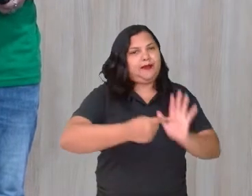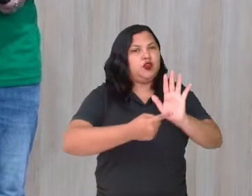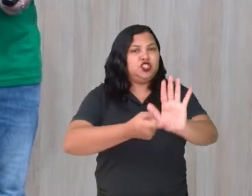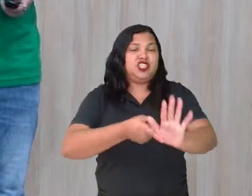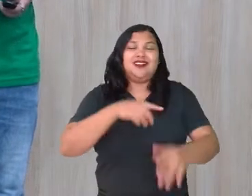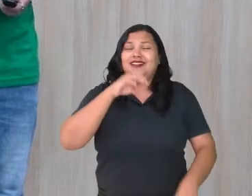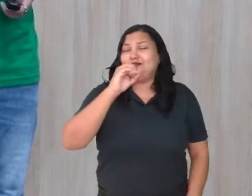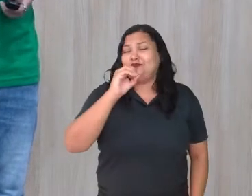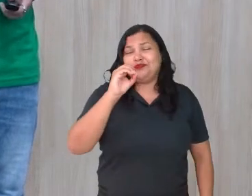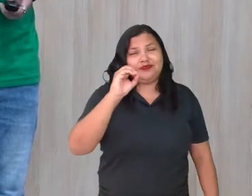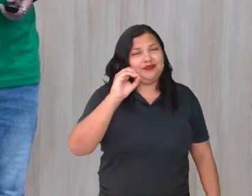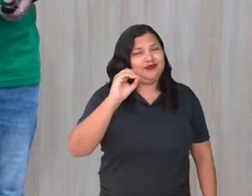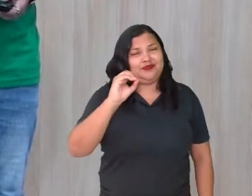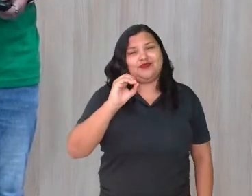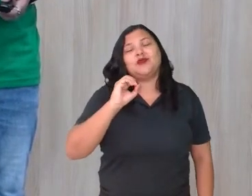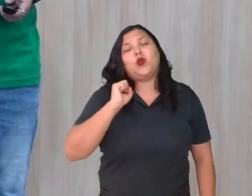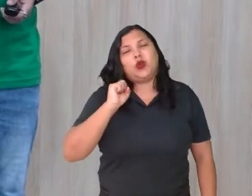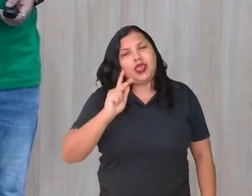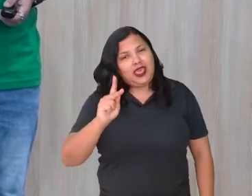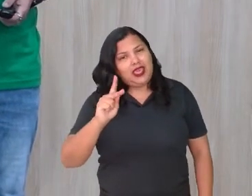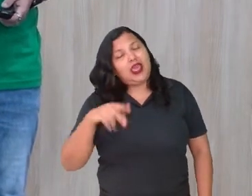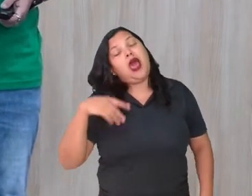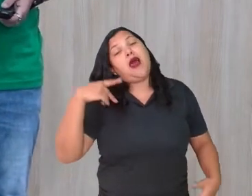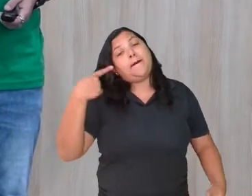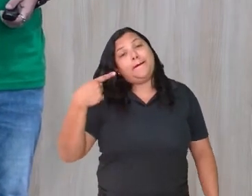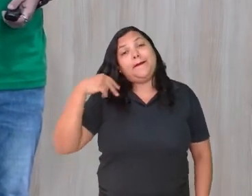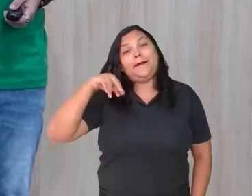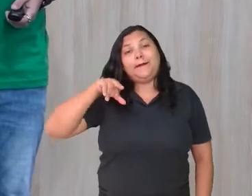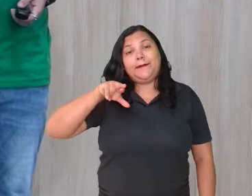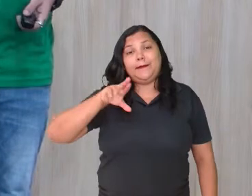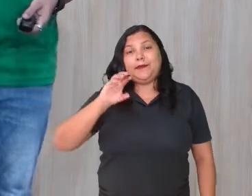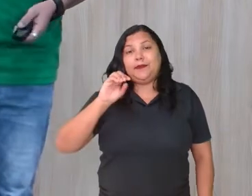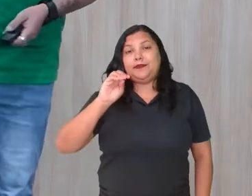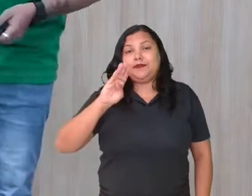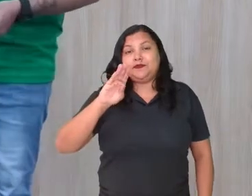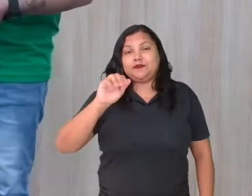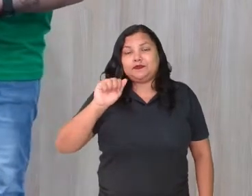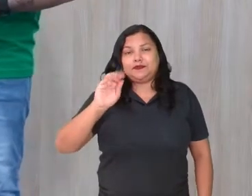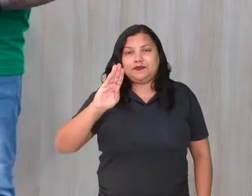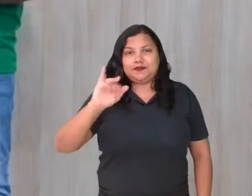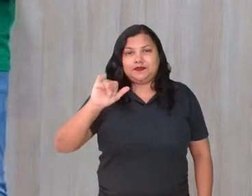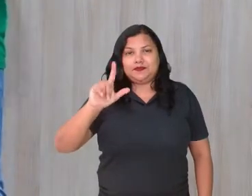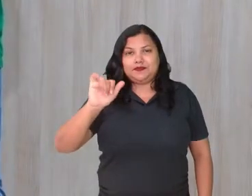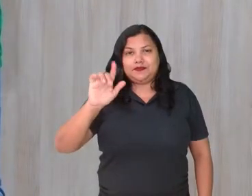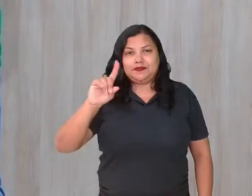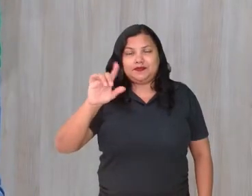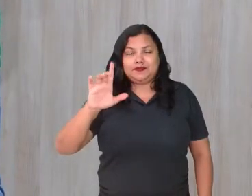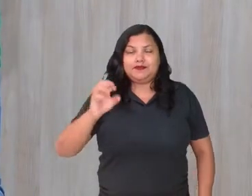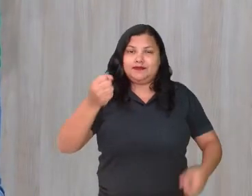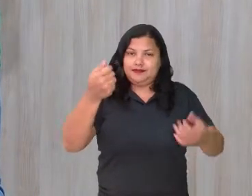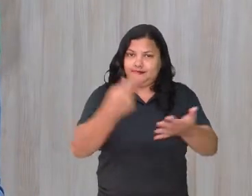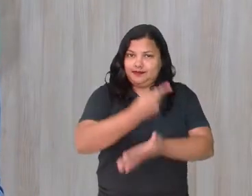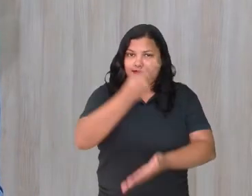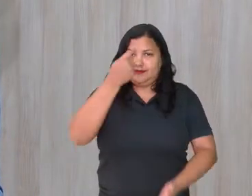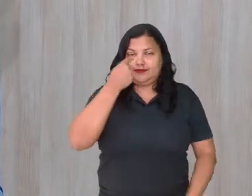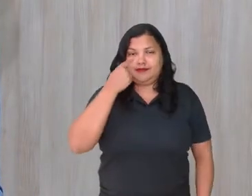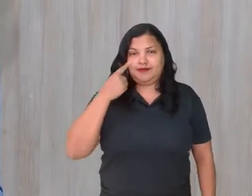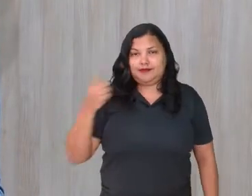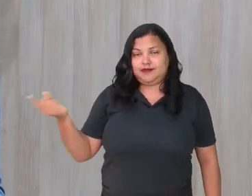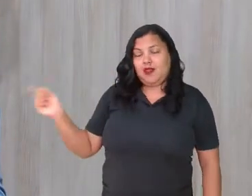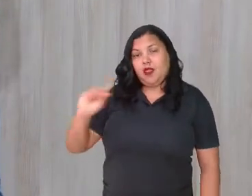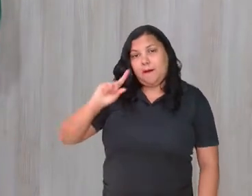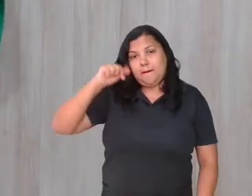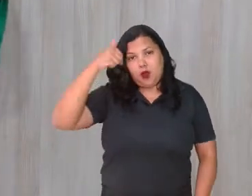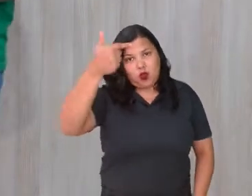a chance daquilo acontecer, a probabilidade daquilo acontecer, tá certo? Que é o que a gente vai sistematizar na nossa próxima